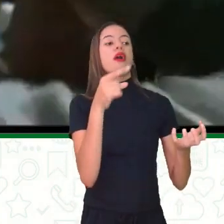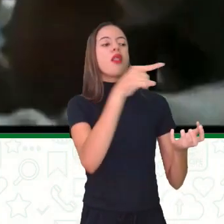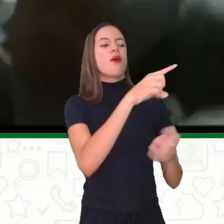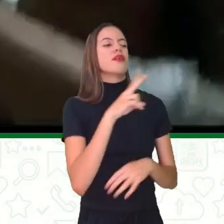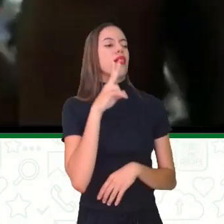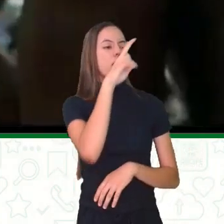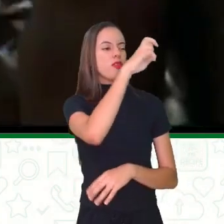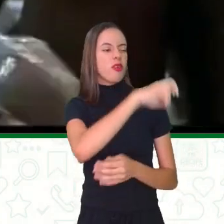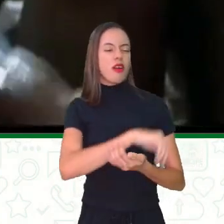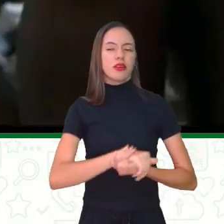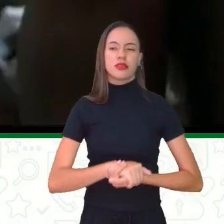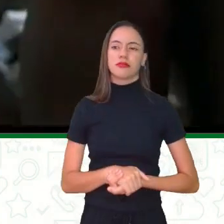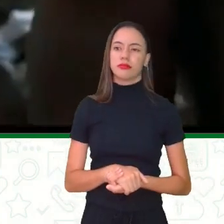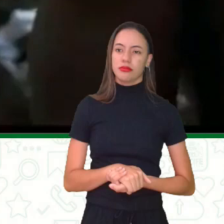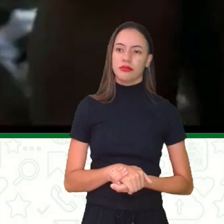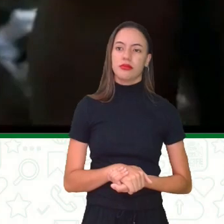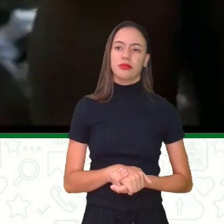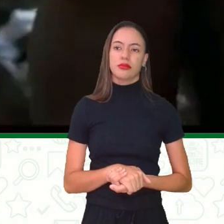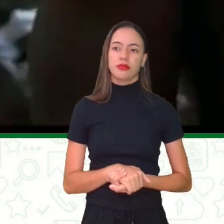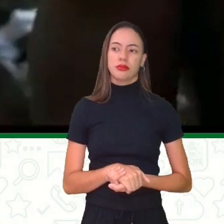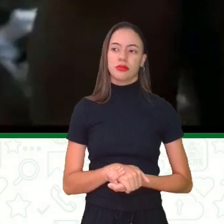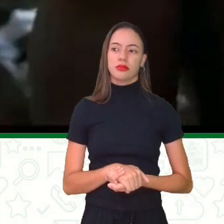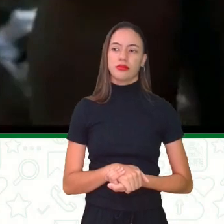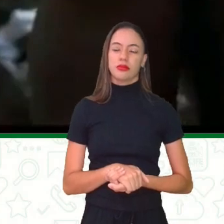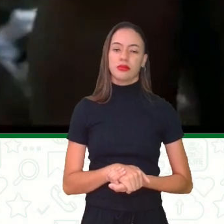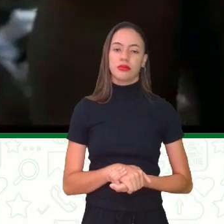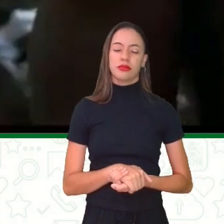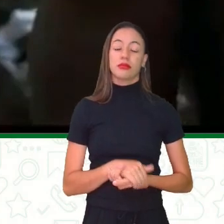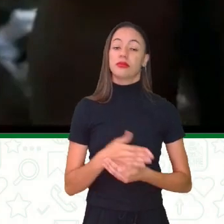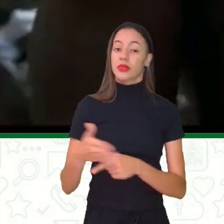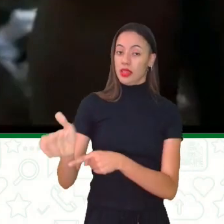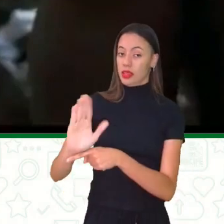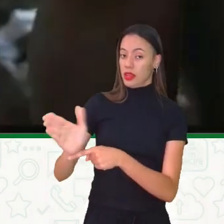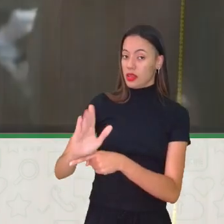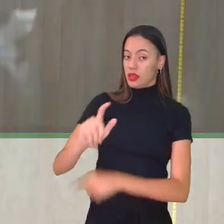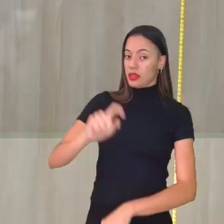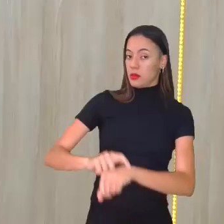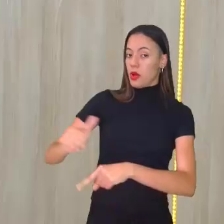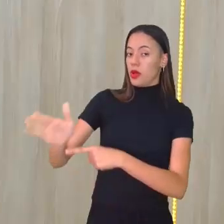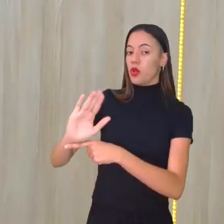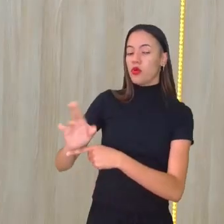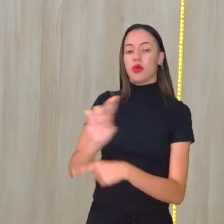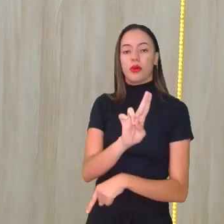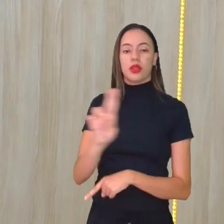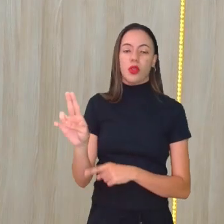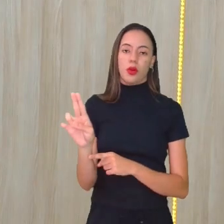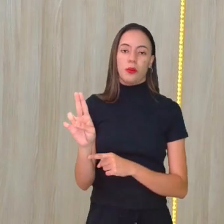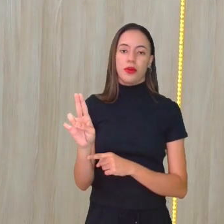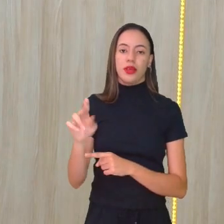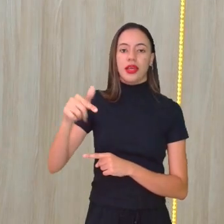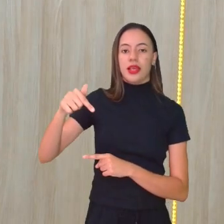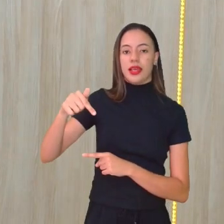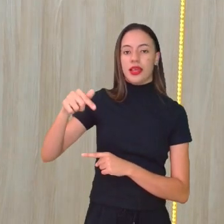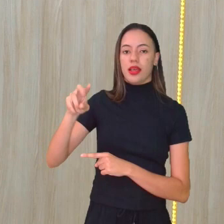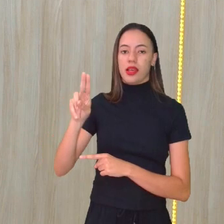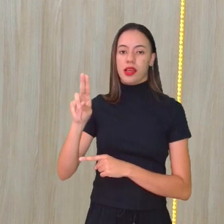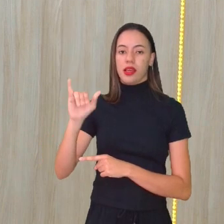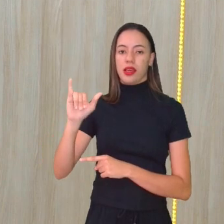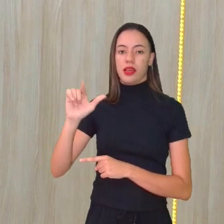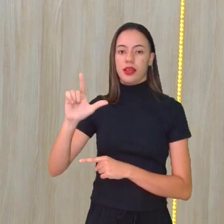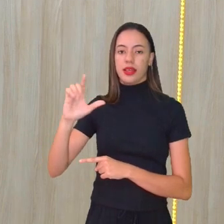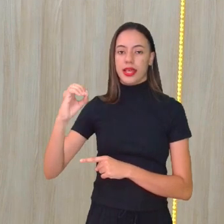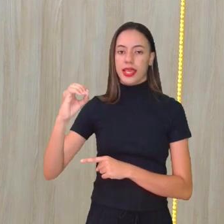aquele ali. Eu não dei. Que é uma cena, do filme Quilombo, certo?